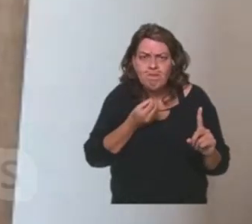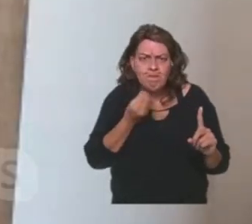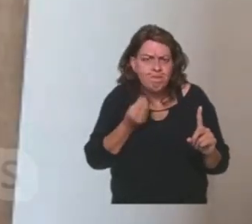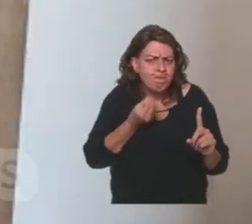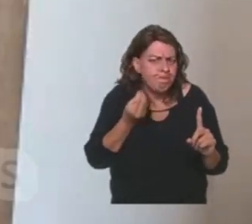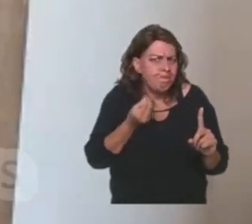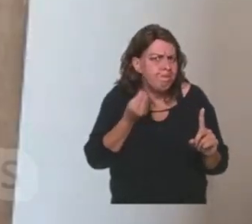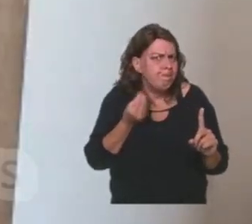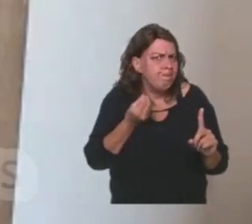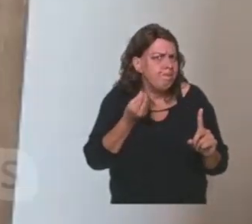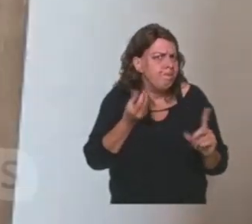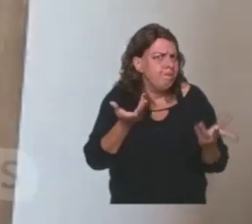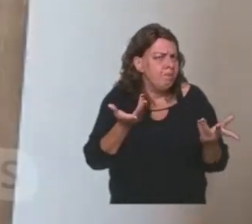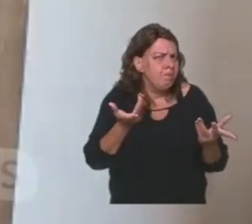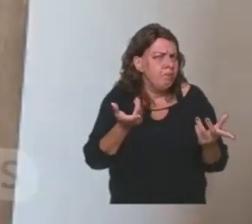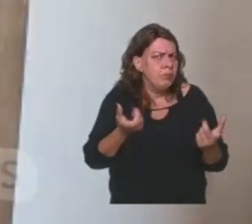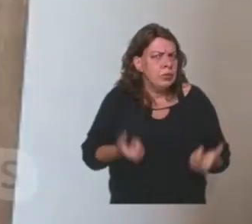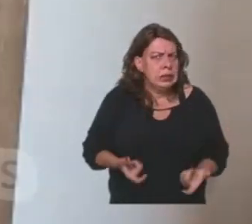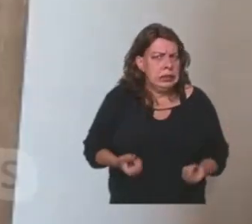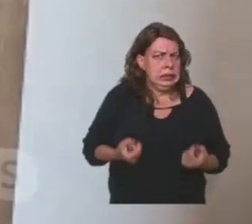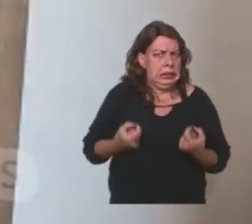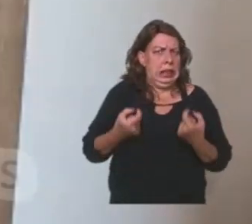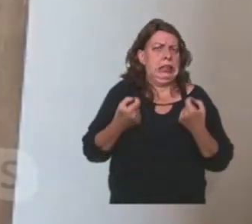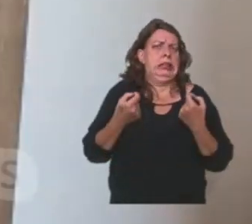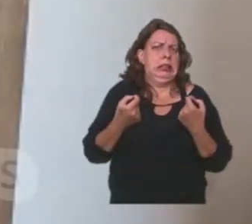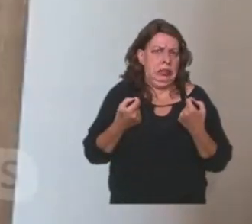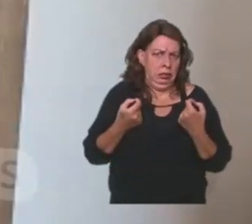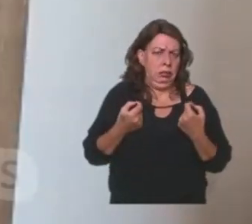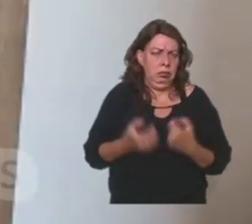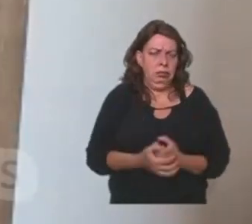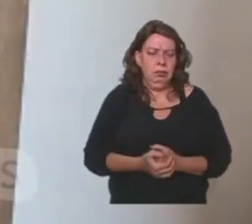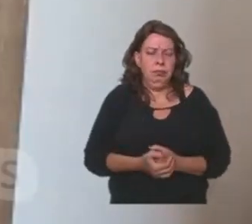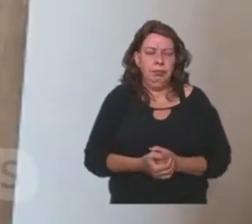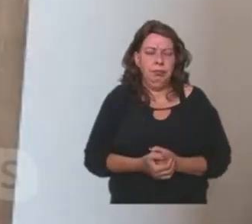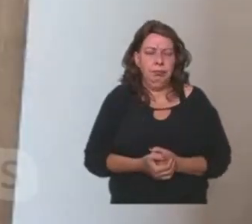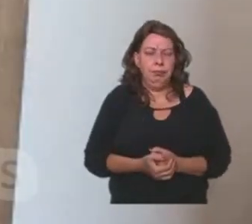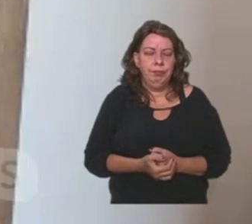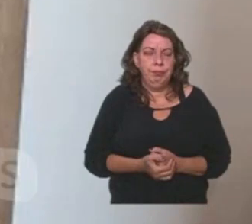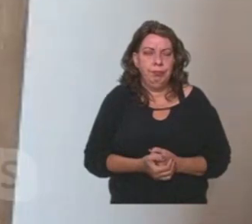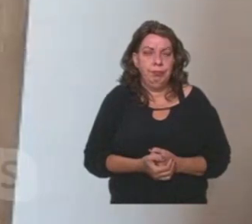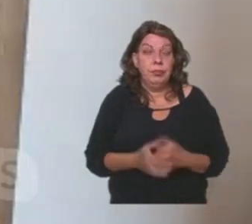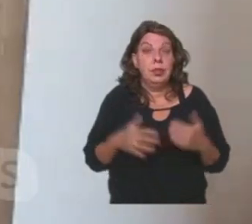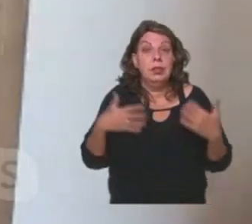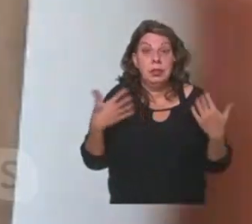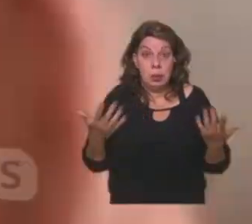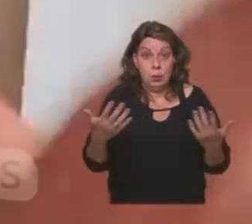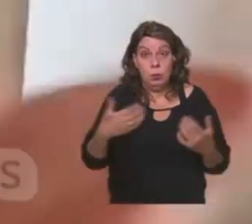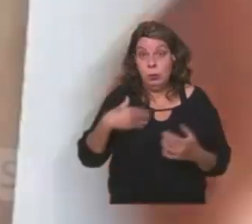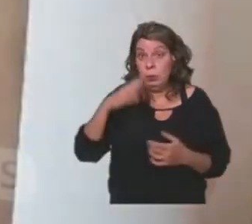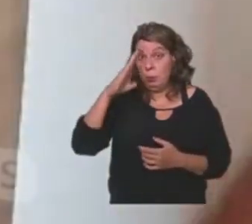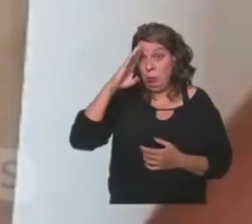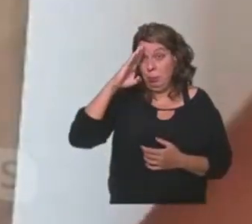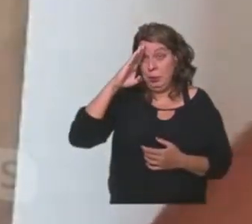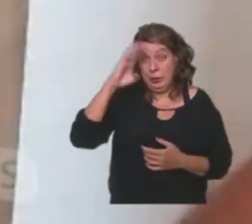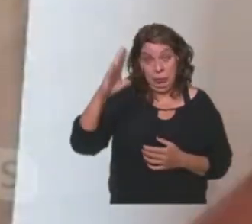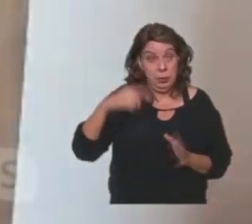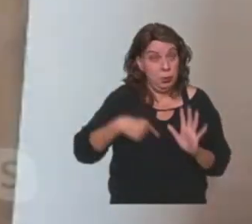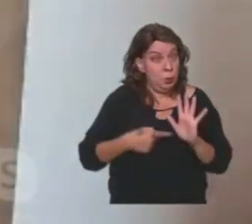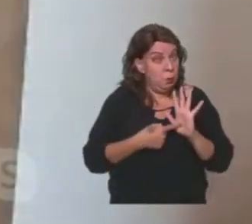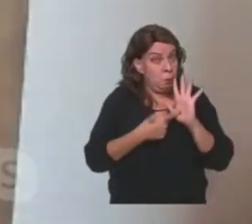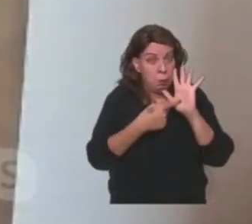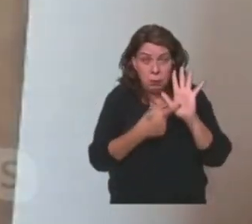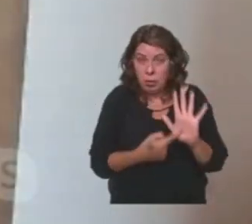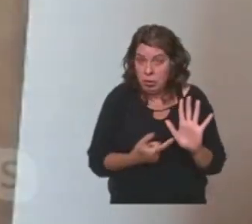e sinais de qualquer câncer infanto-juvenil. E o alerta que a gente faz é que os principais sinais e sintomas de